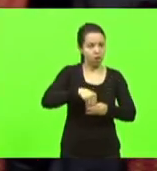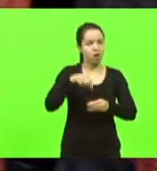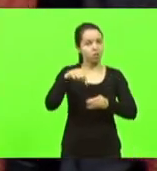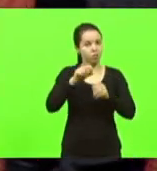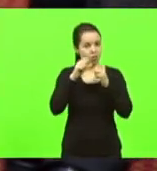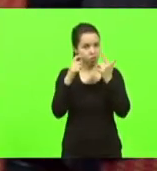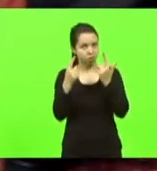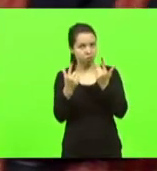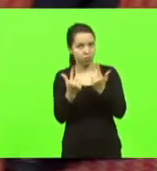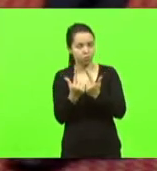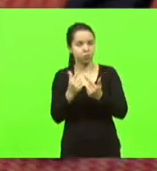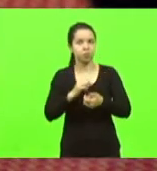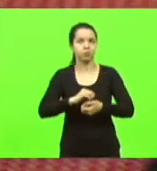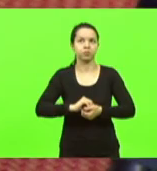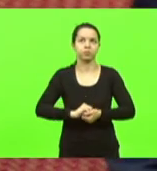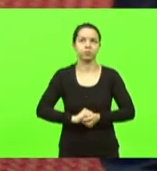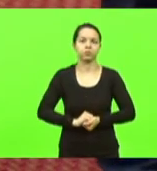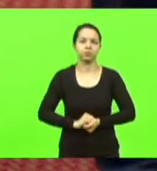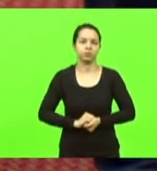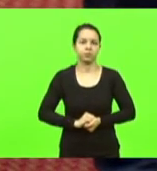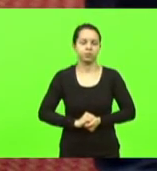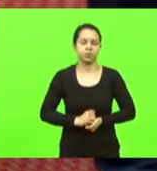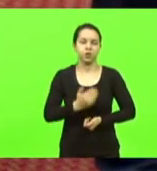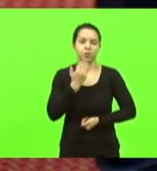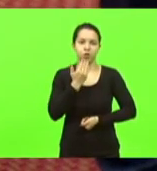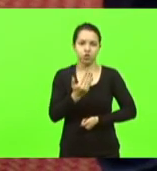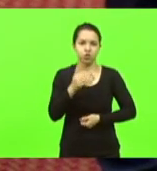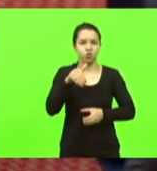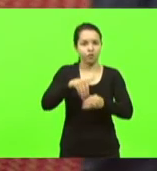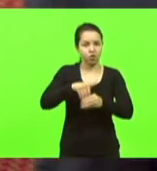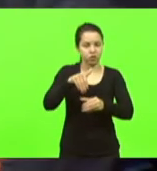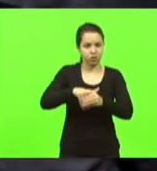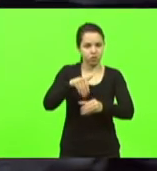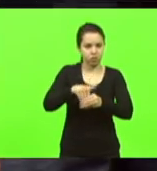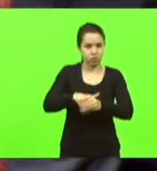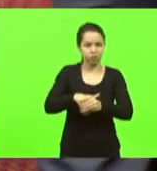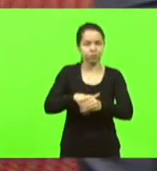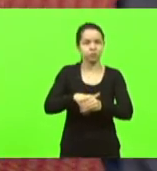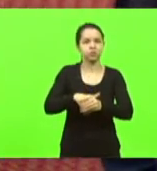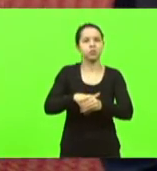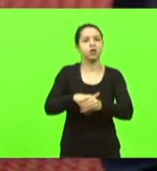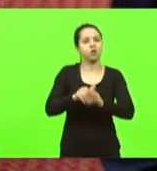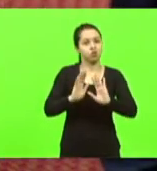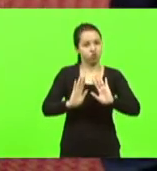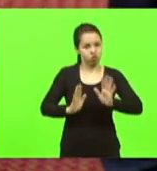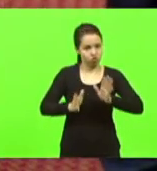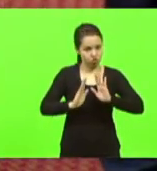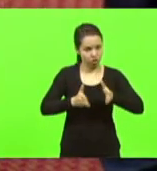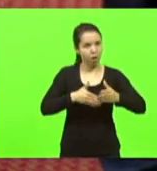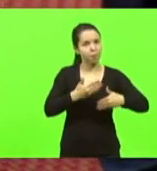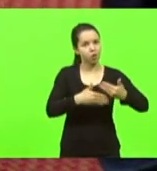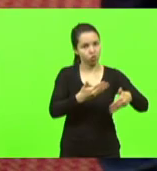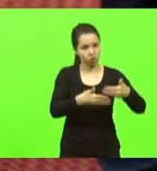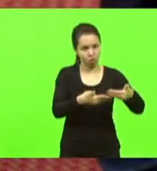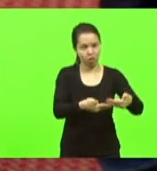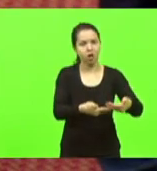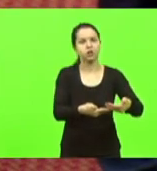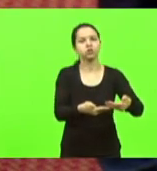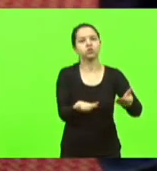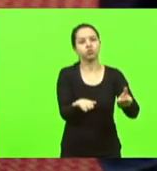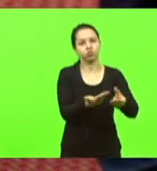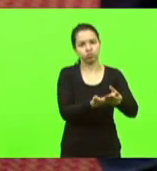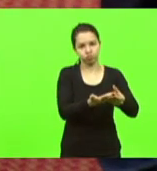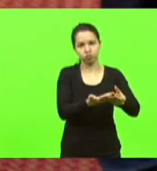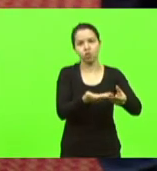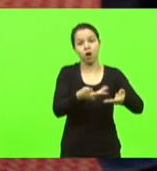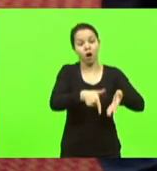é esse pedido de votação está devido amanhã ter protocolado antes da do